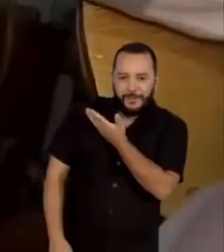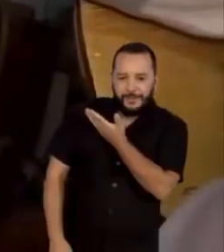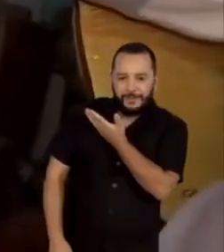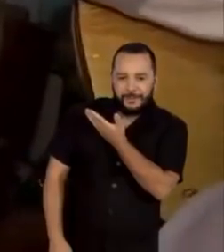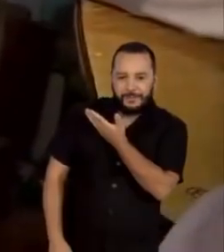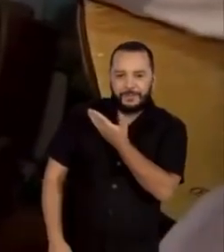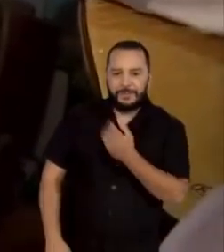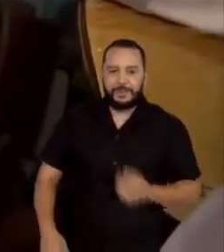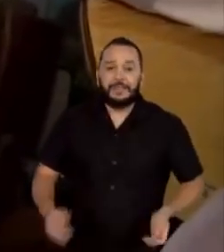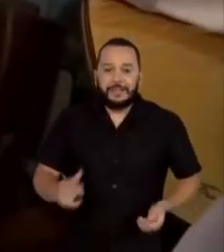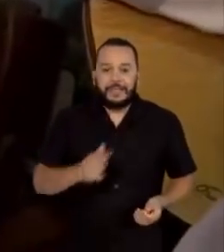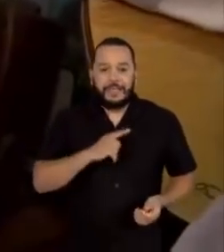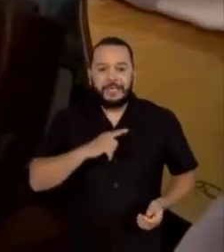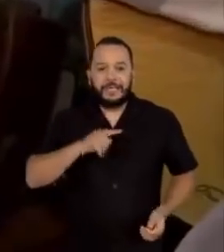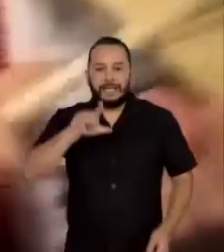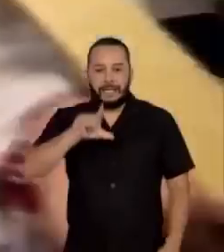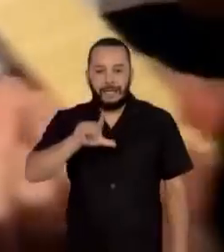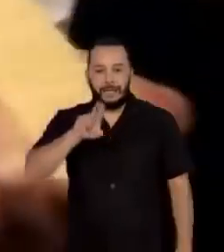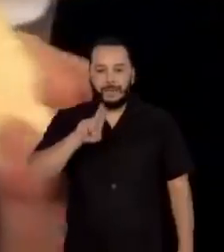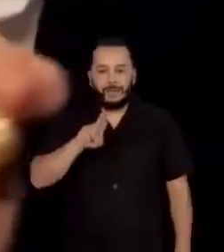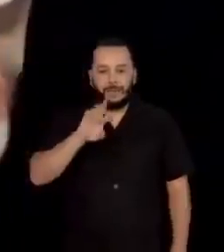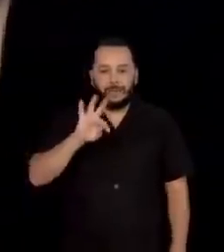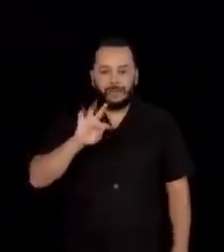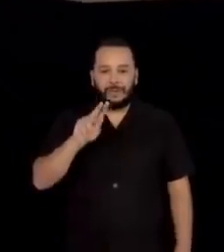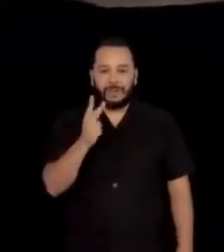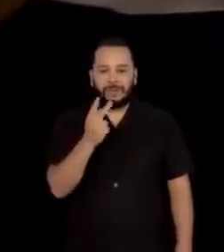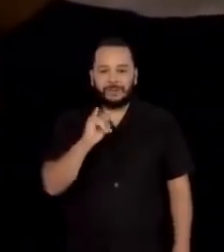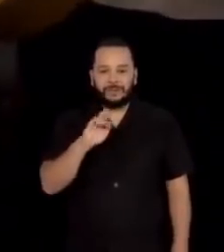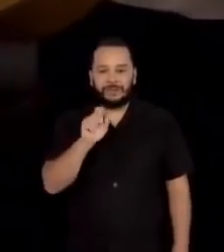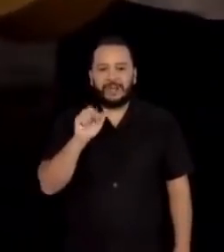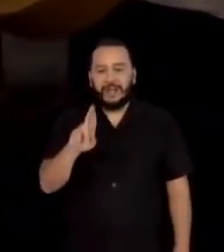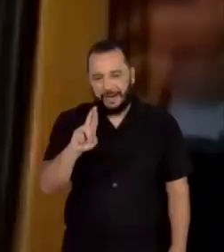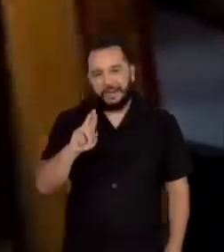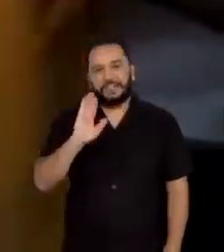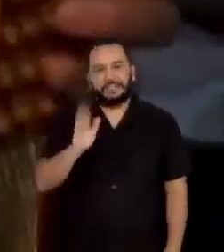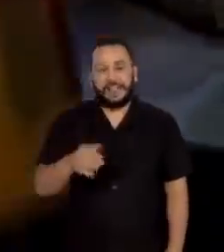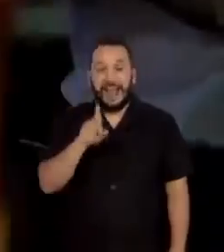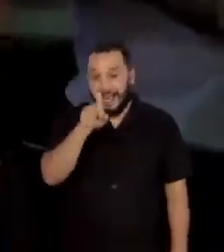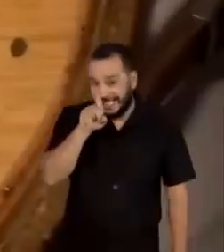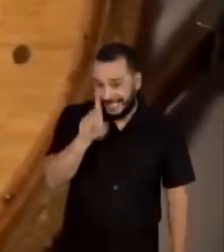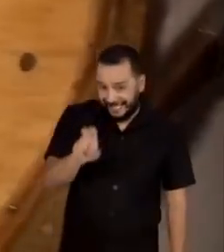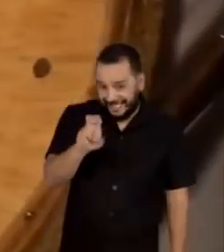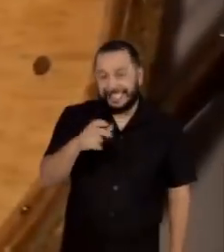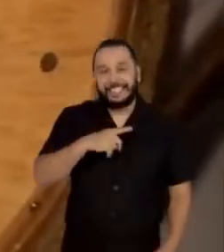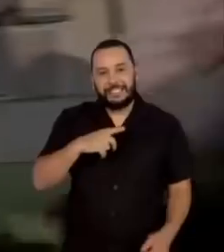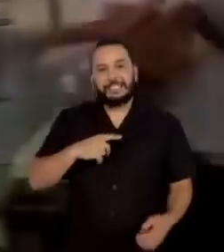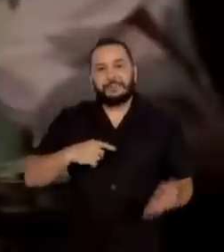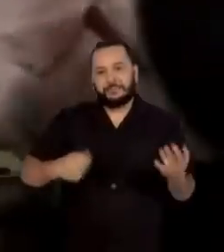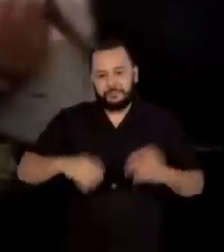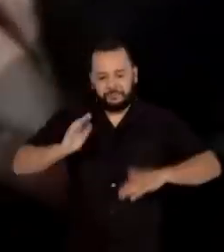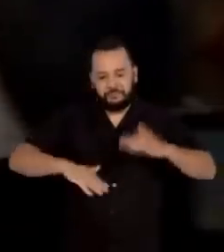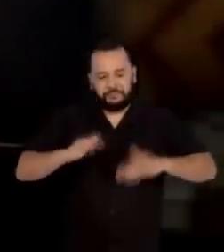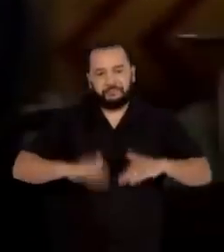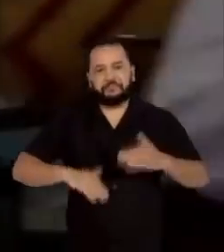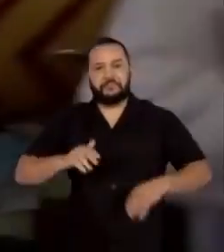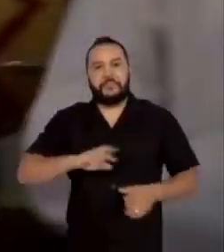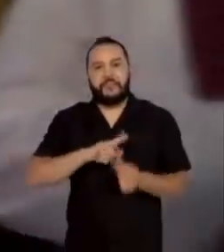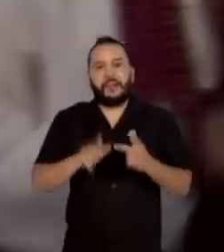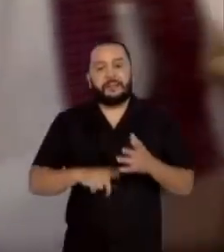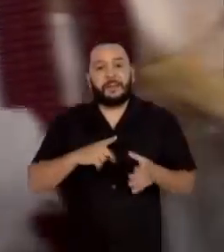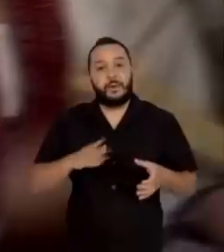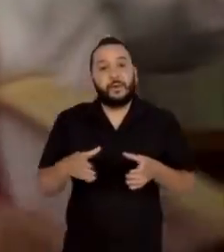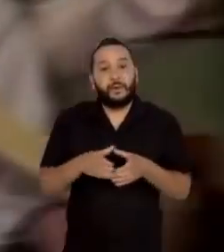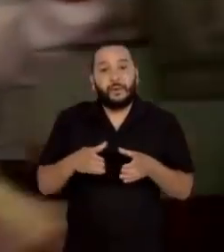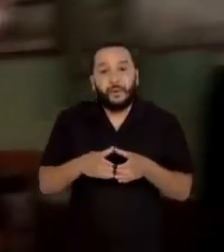O luthier dos fósforos já fez 15 instrumentos musicais, como guitarras, sanfona e tambores, e até formou a única banda